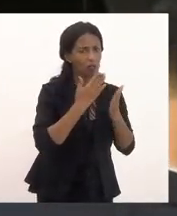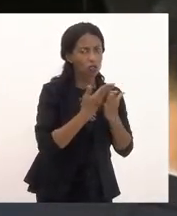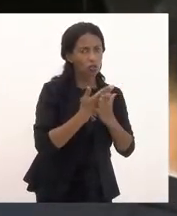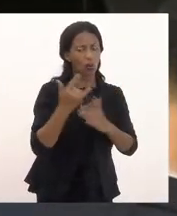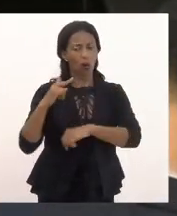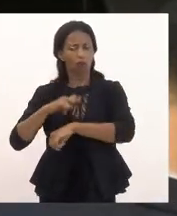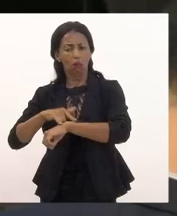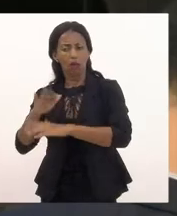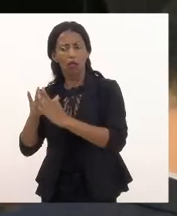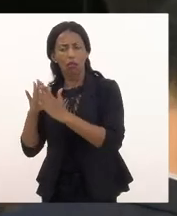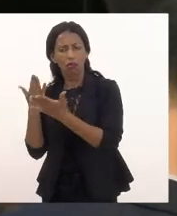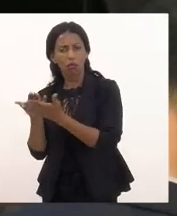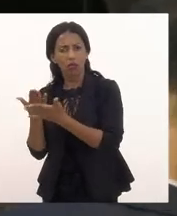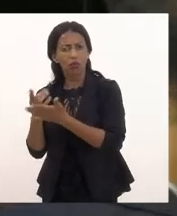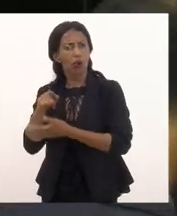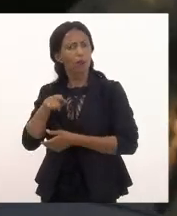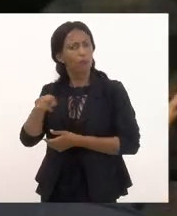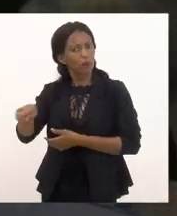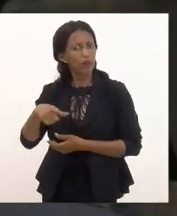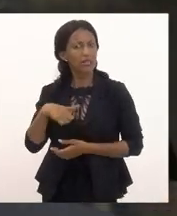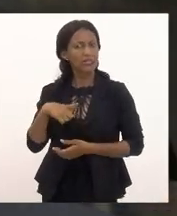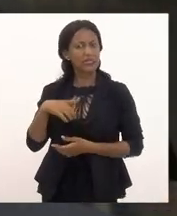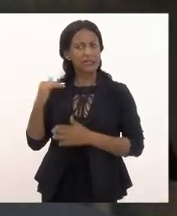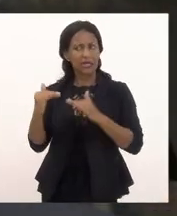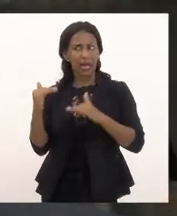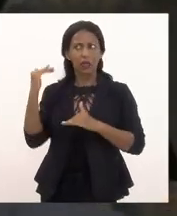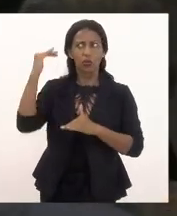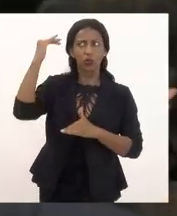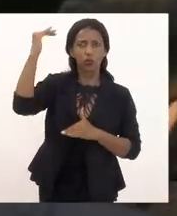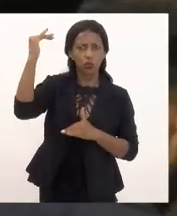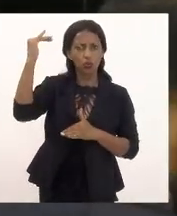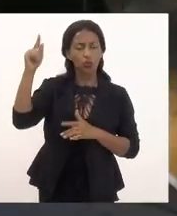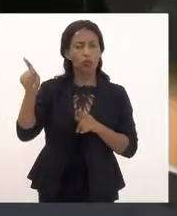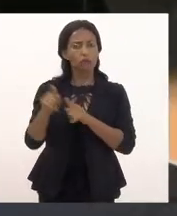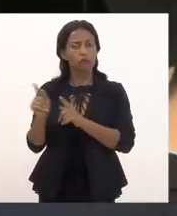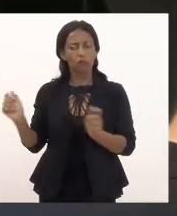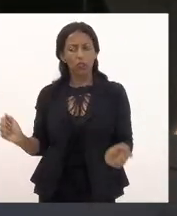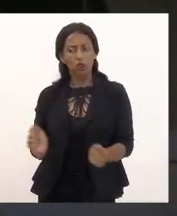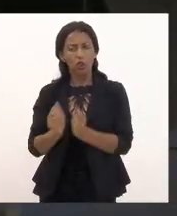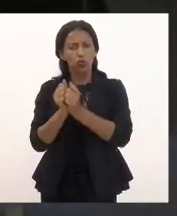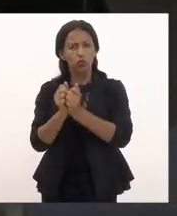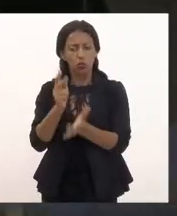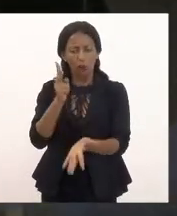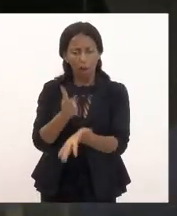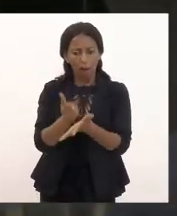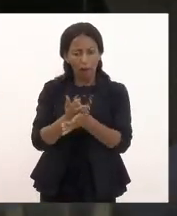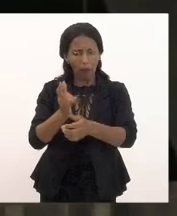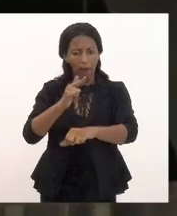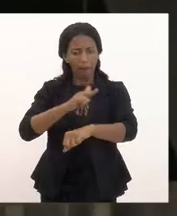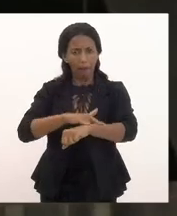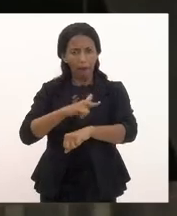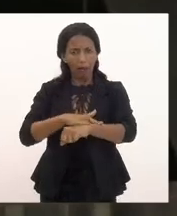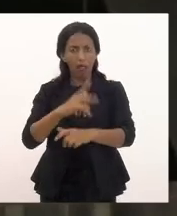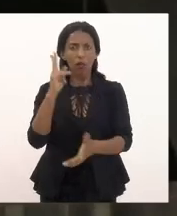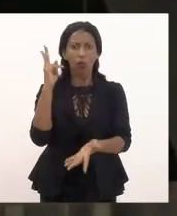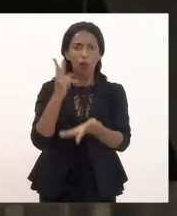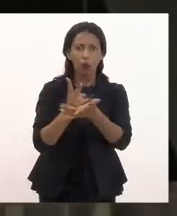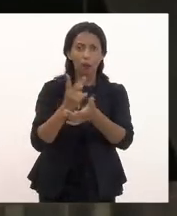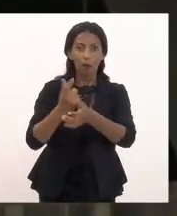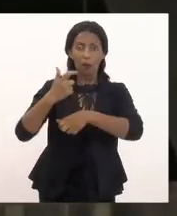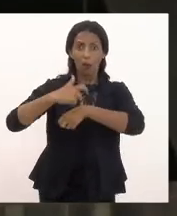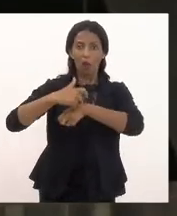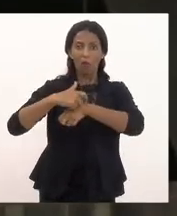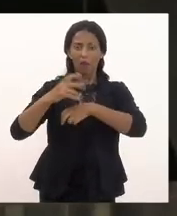escola, por estarem ali e terem adultos utilizando o mesmo banheiro no mesmo